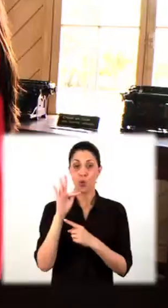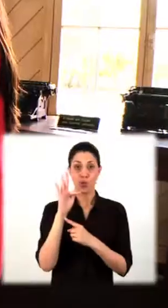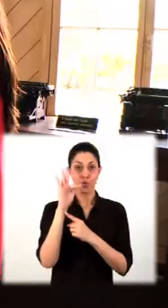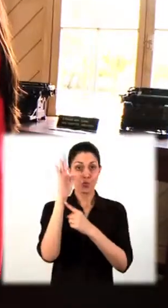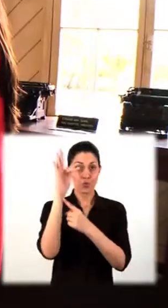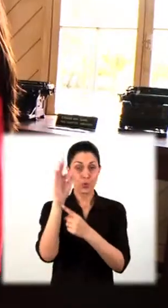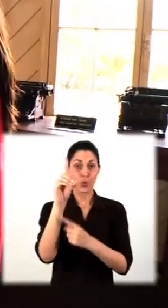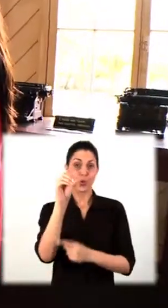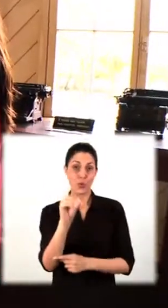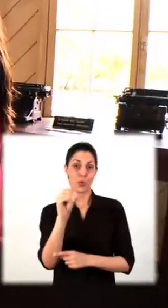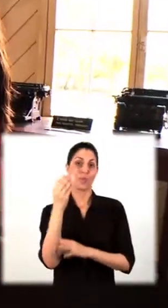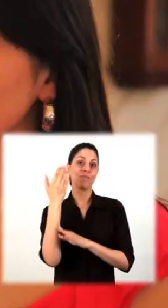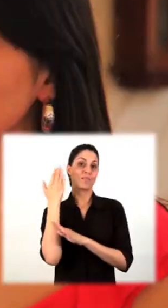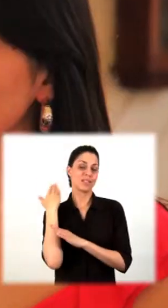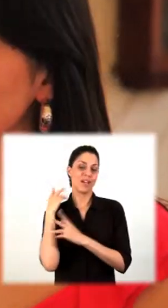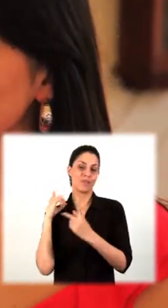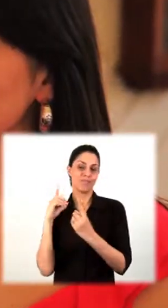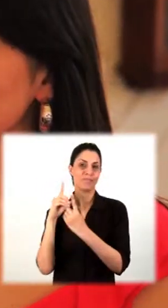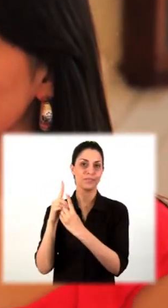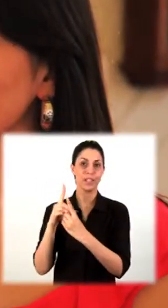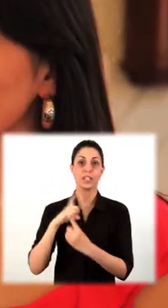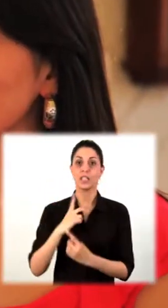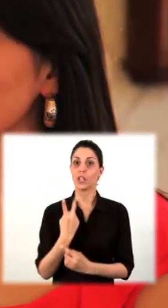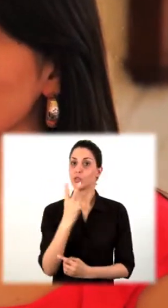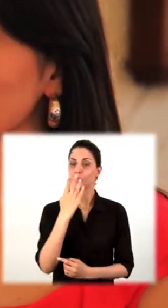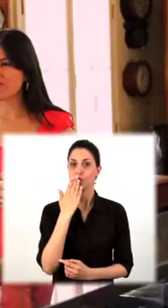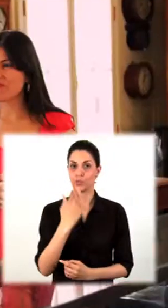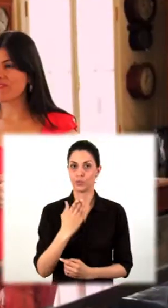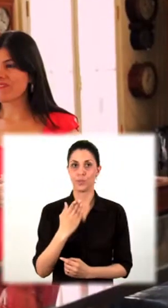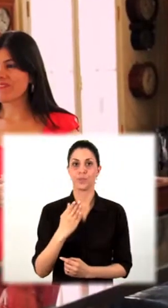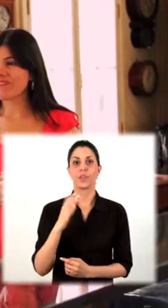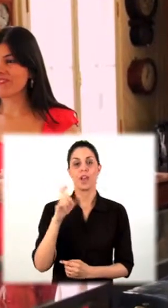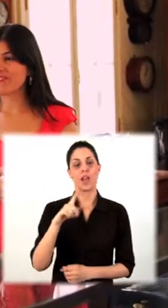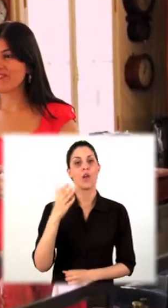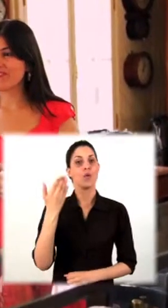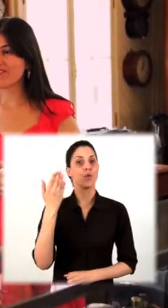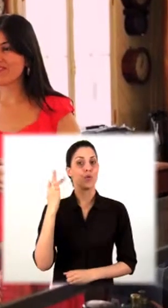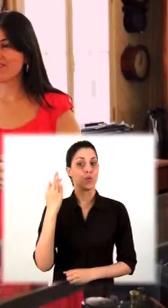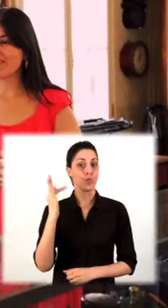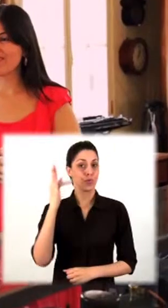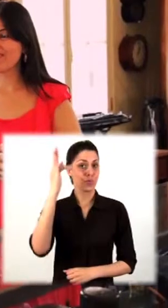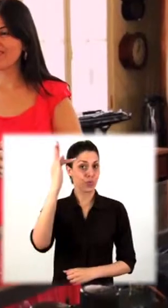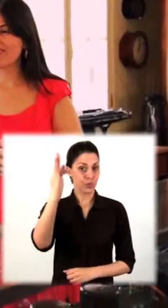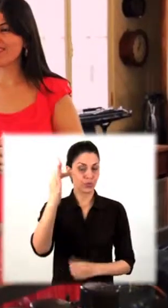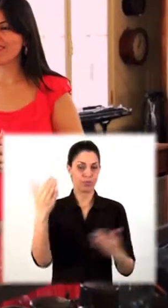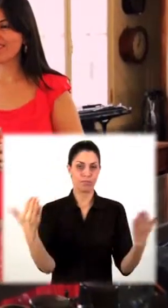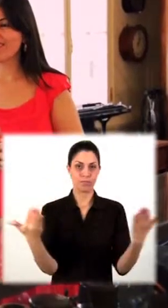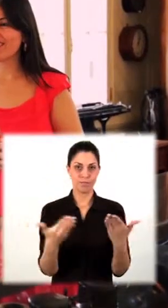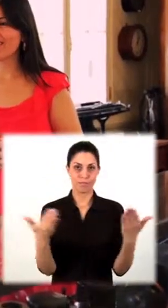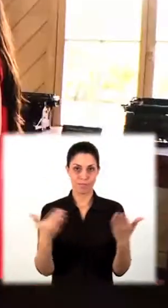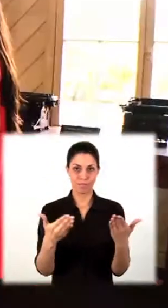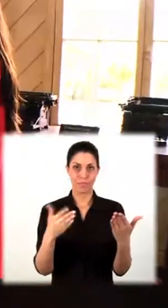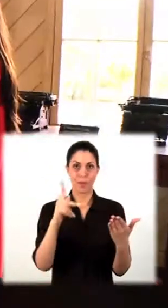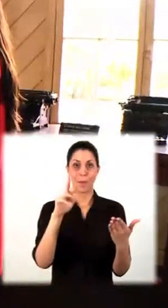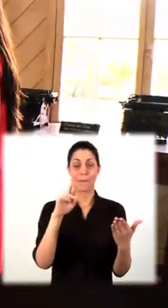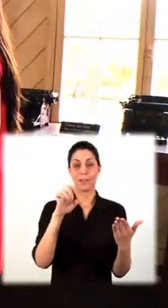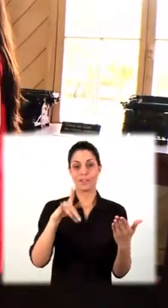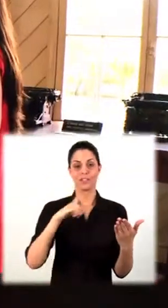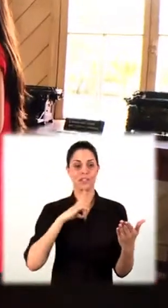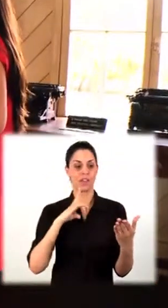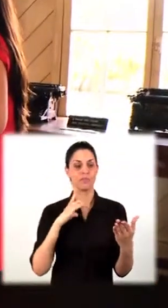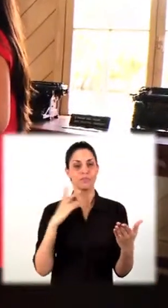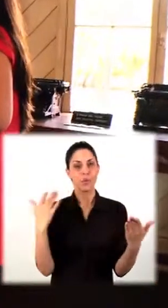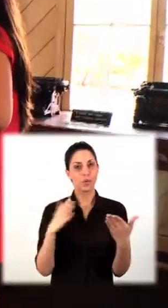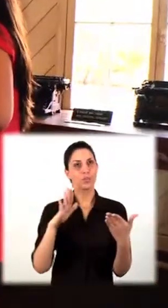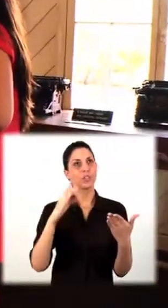ele possui duas formas, que é o futuro do presente, que é um futuro que a gente projeta a partir do momento presente da